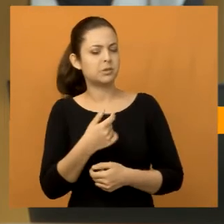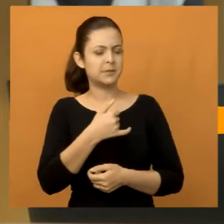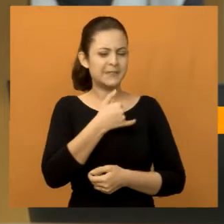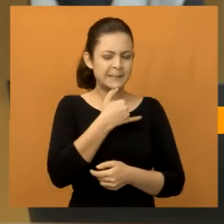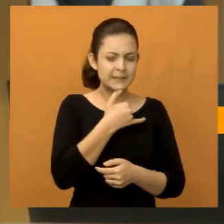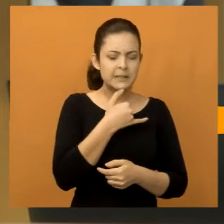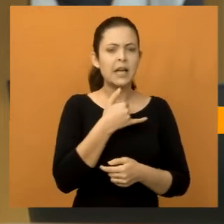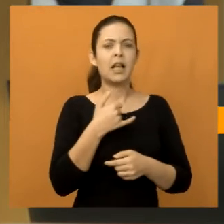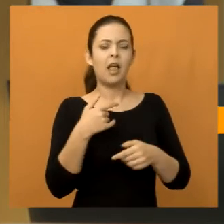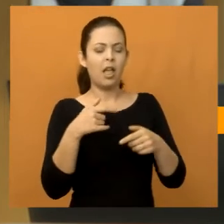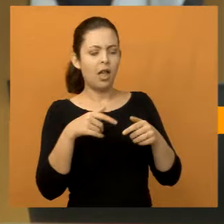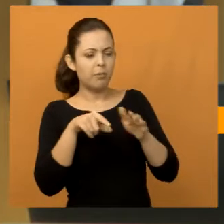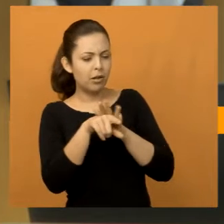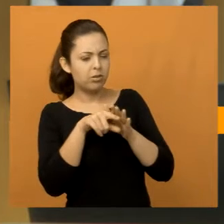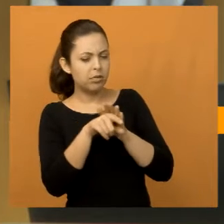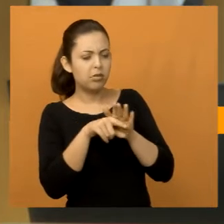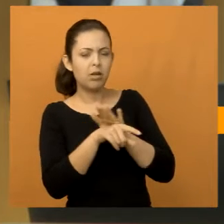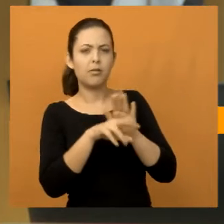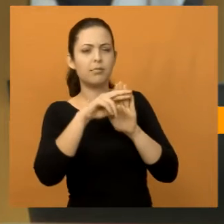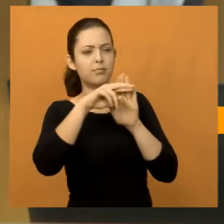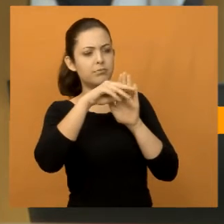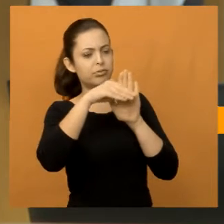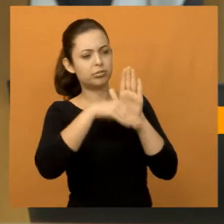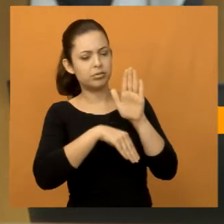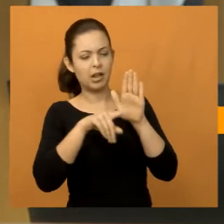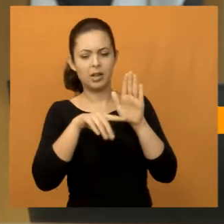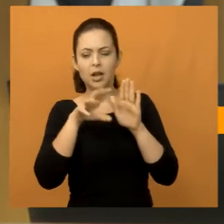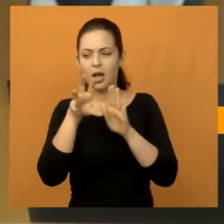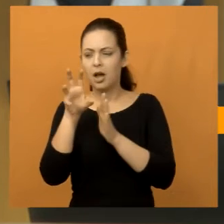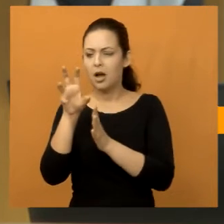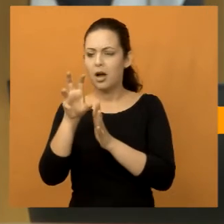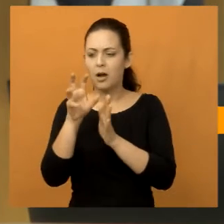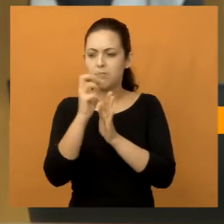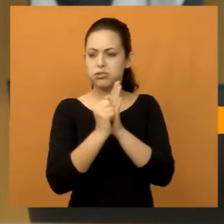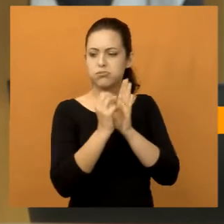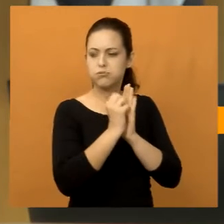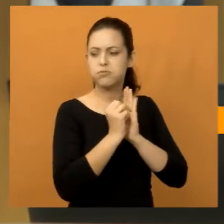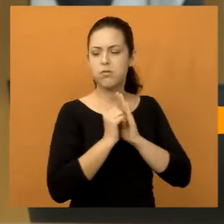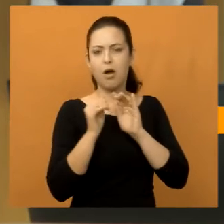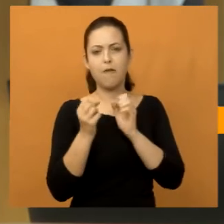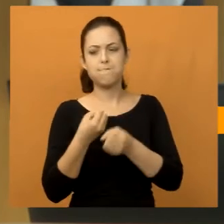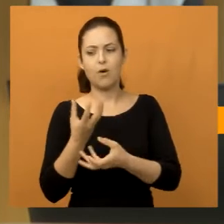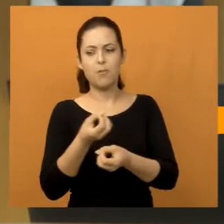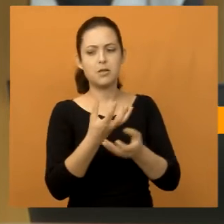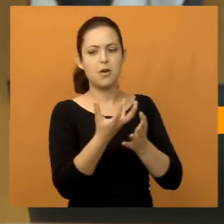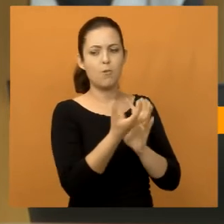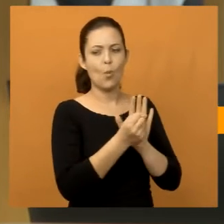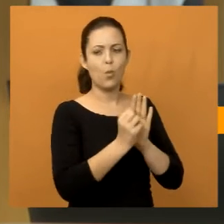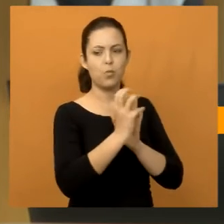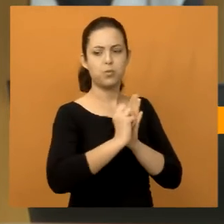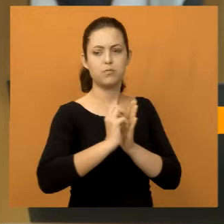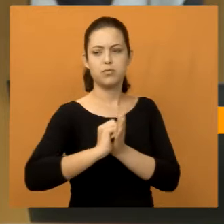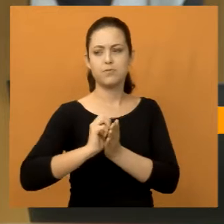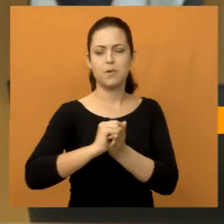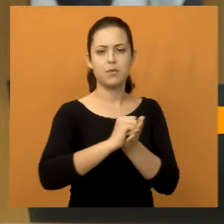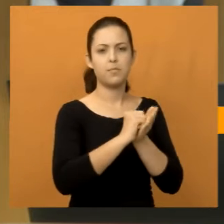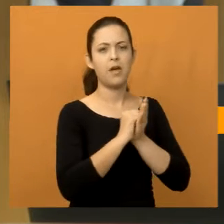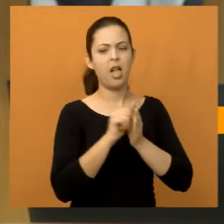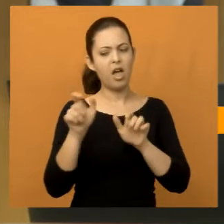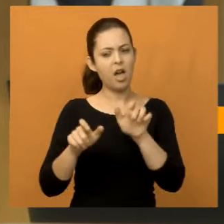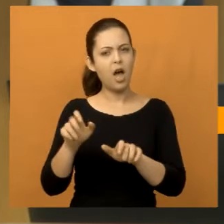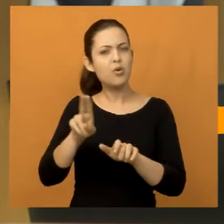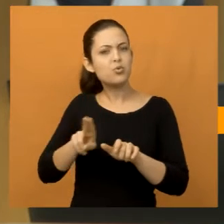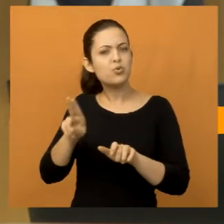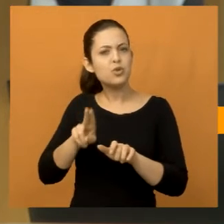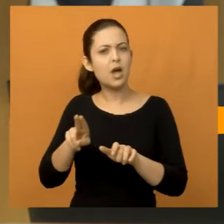triste nas oitivas que fizemos, quando foi colhido aí informações, e essas pessoas usaram,